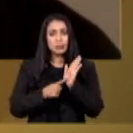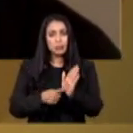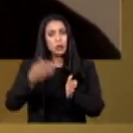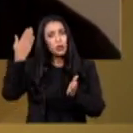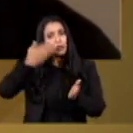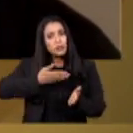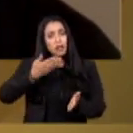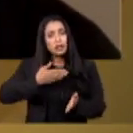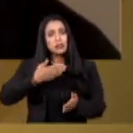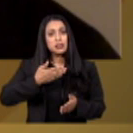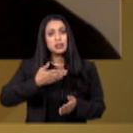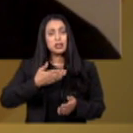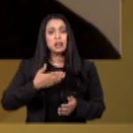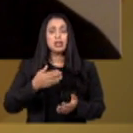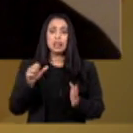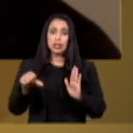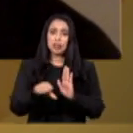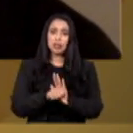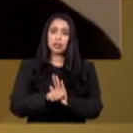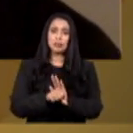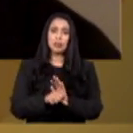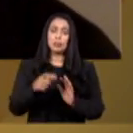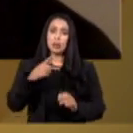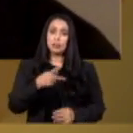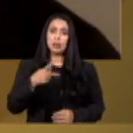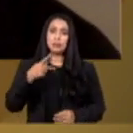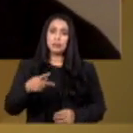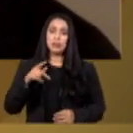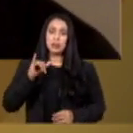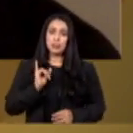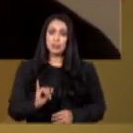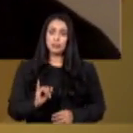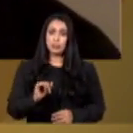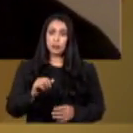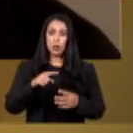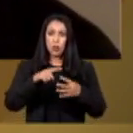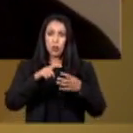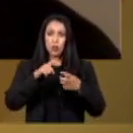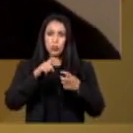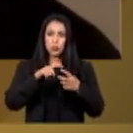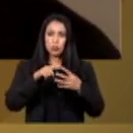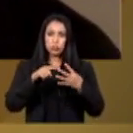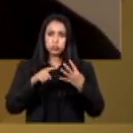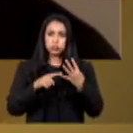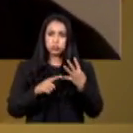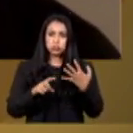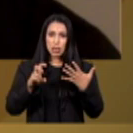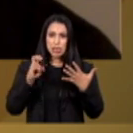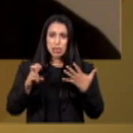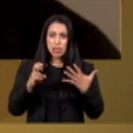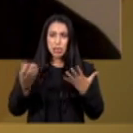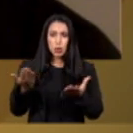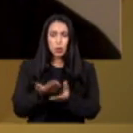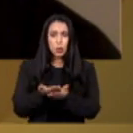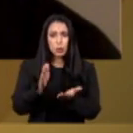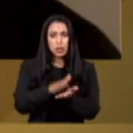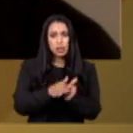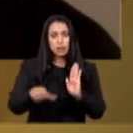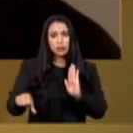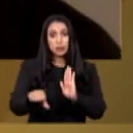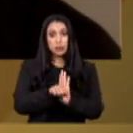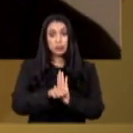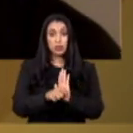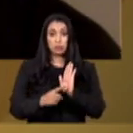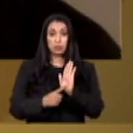prática deles trap um pedido gente 15 processos criminais condenatórias mencionados pelo